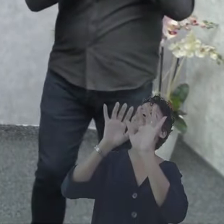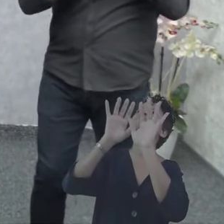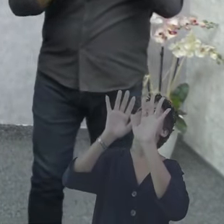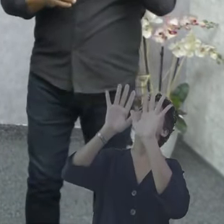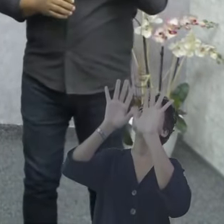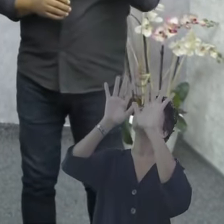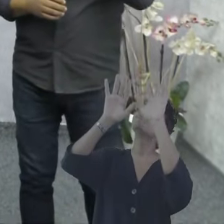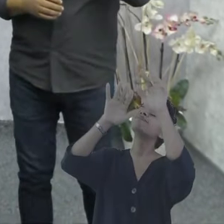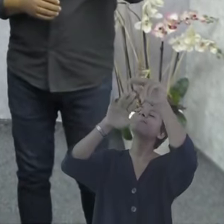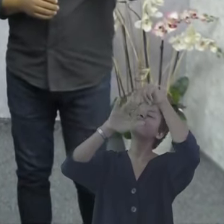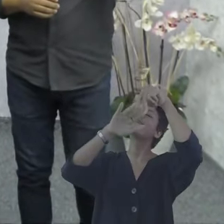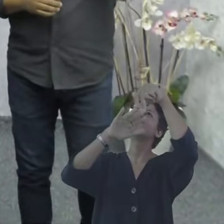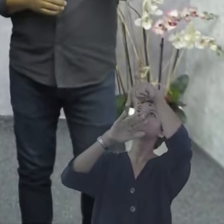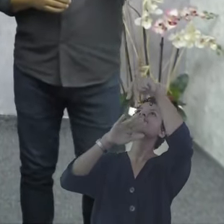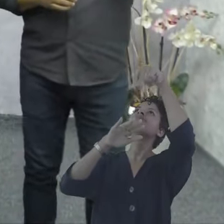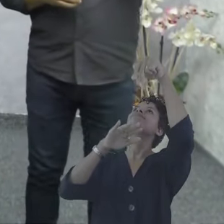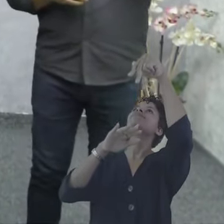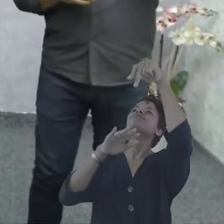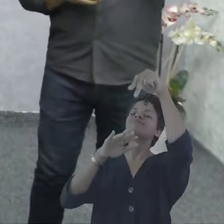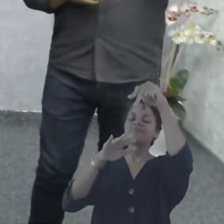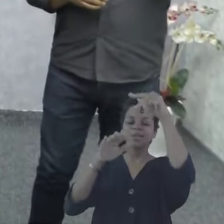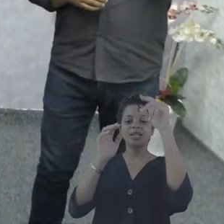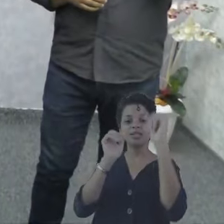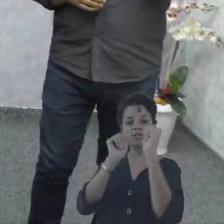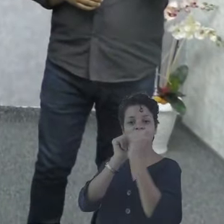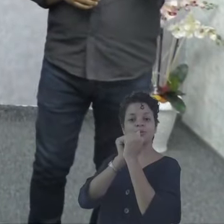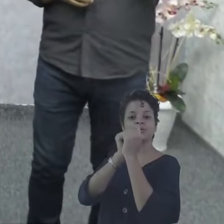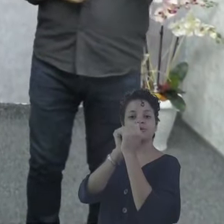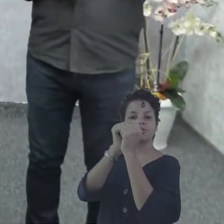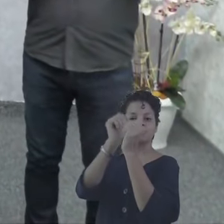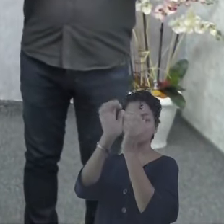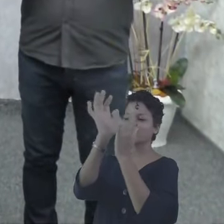Junto ao Pai sempre